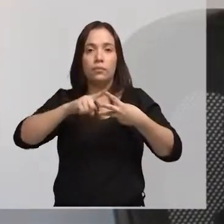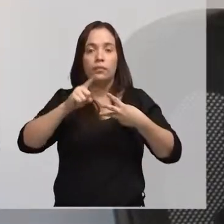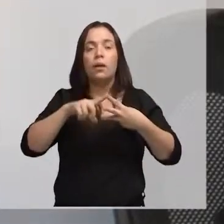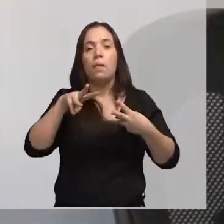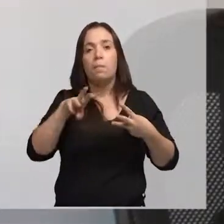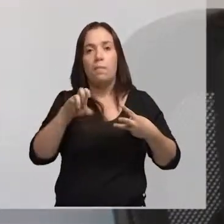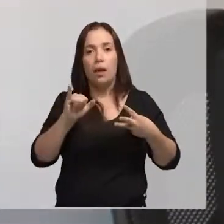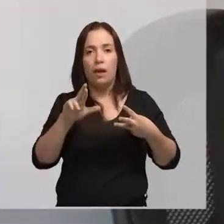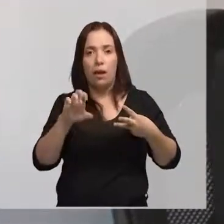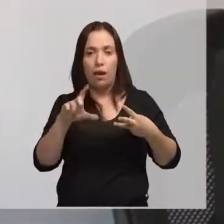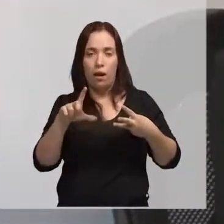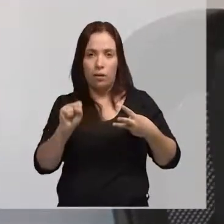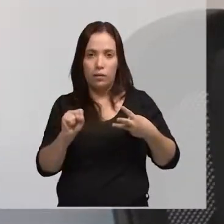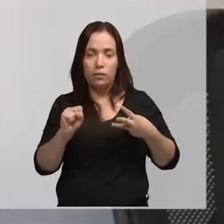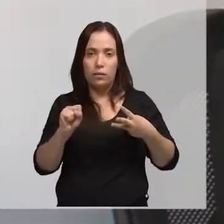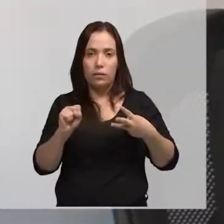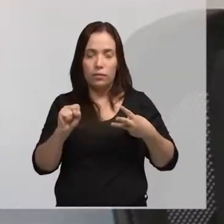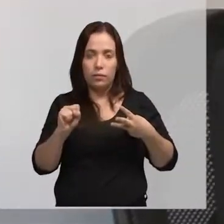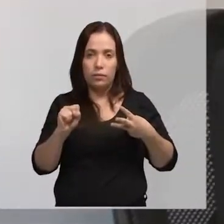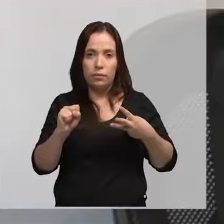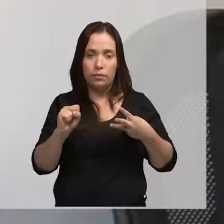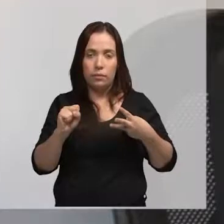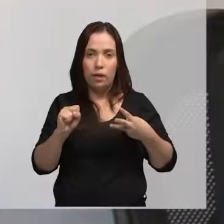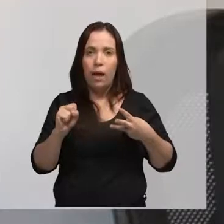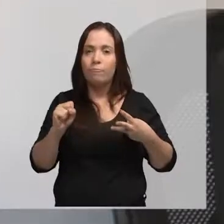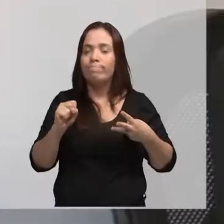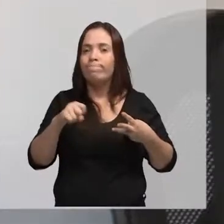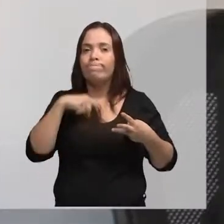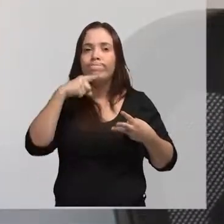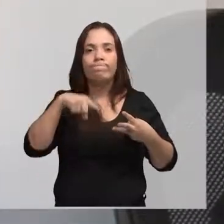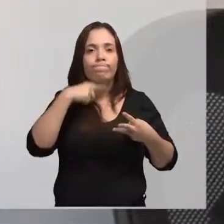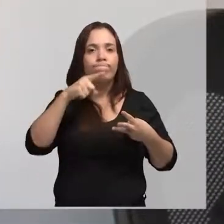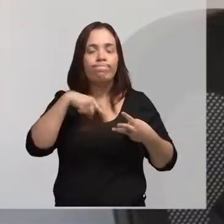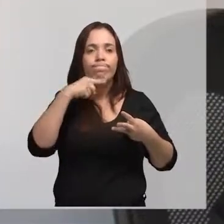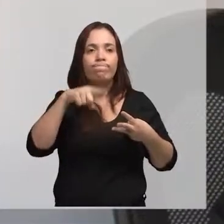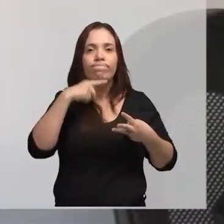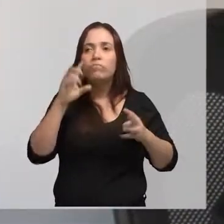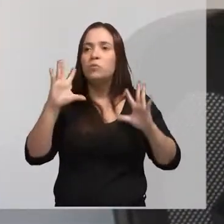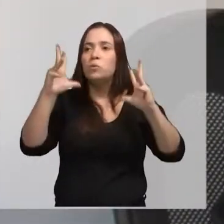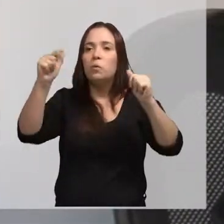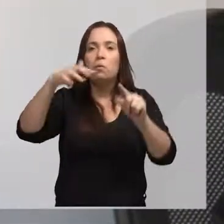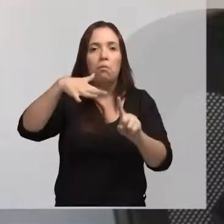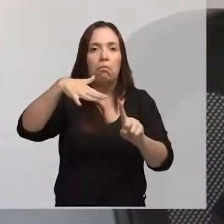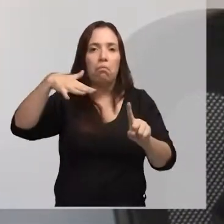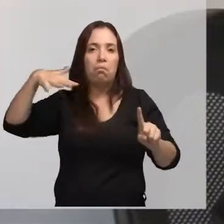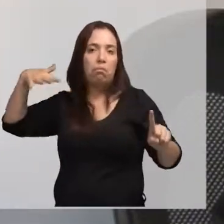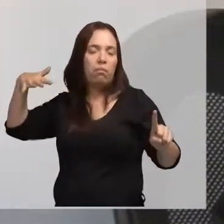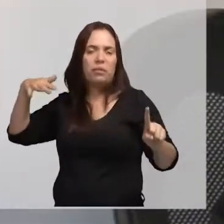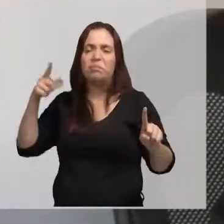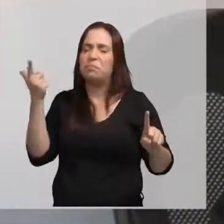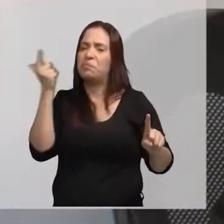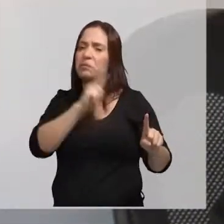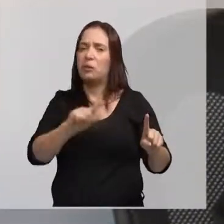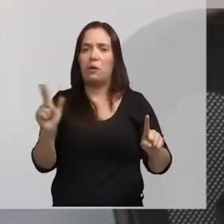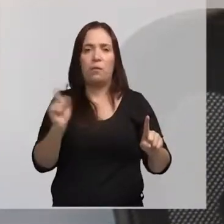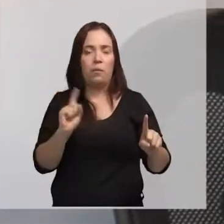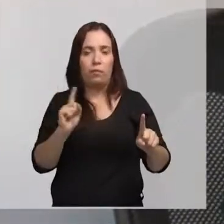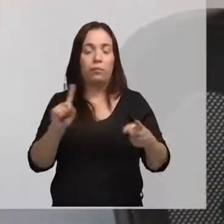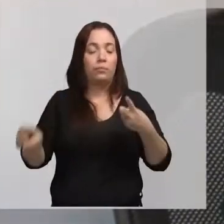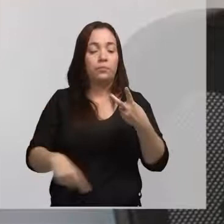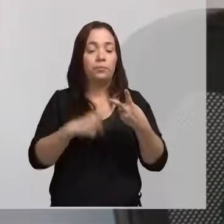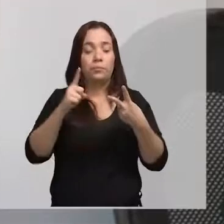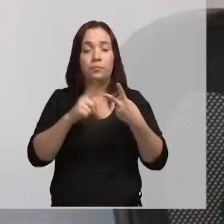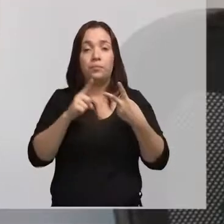Meirelles. Decolou Carlos Frederico? Ainda não. 2%. E não vai decolar. É. O segundo